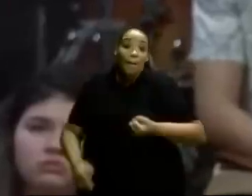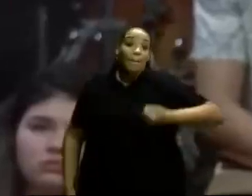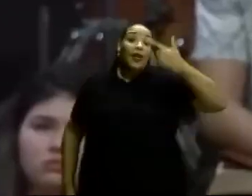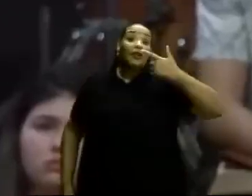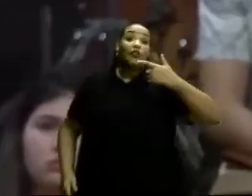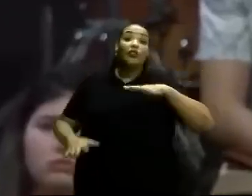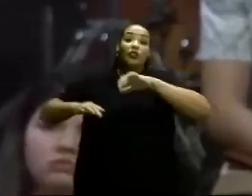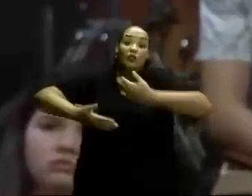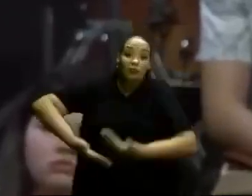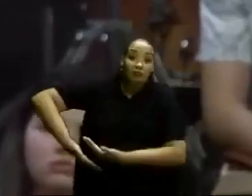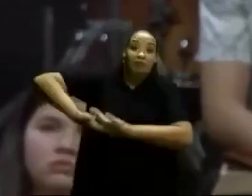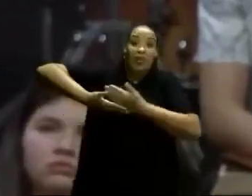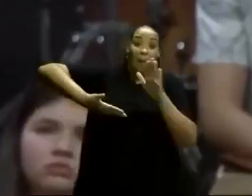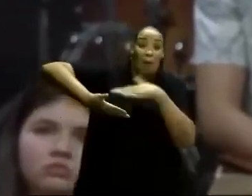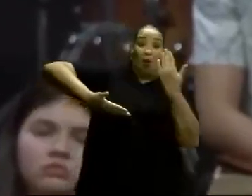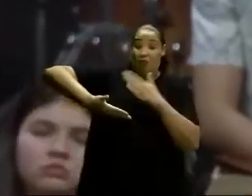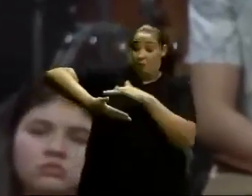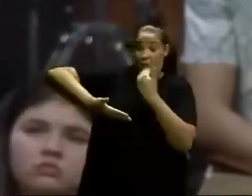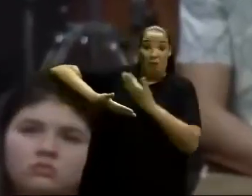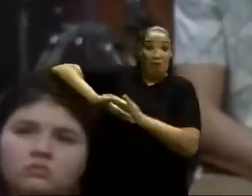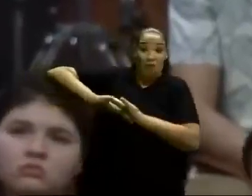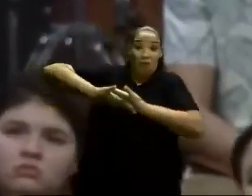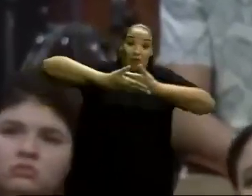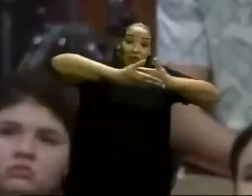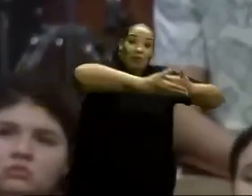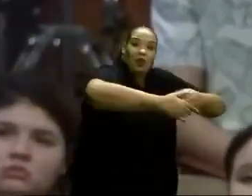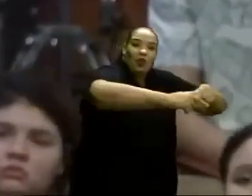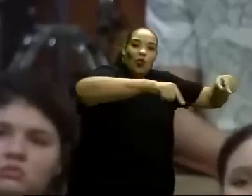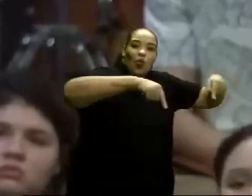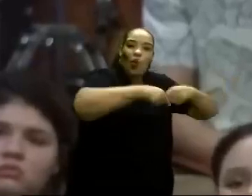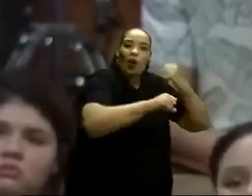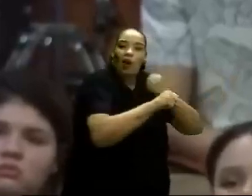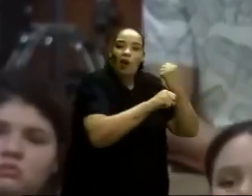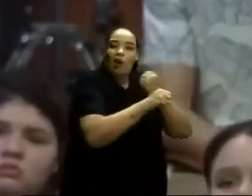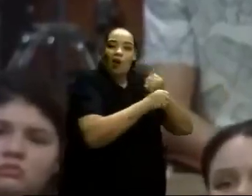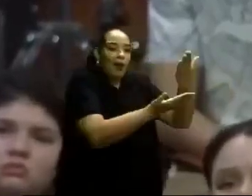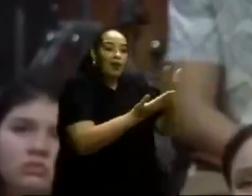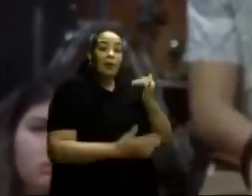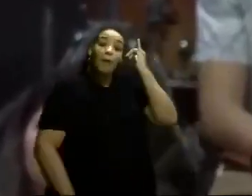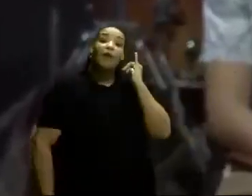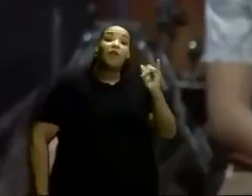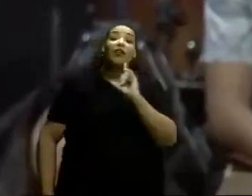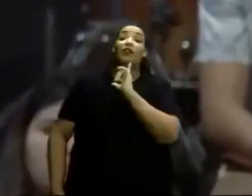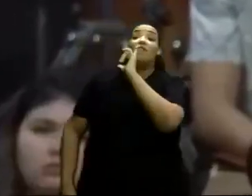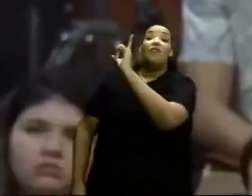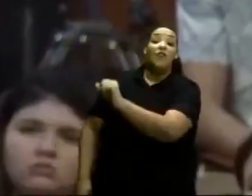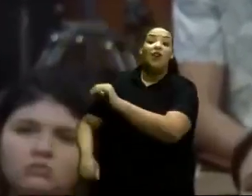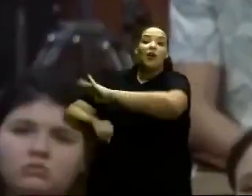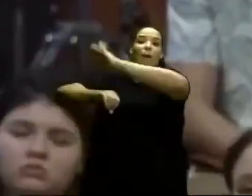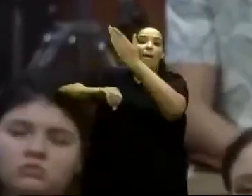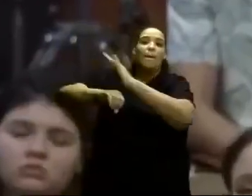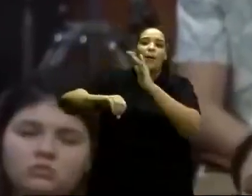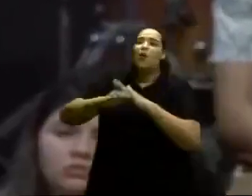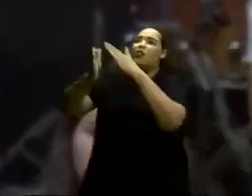pega o menino do colo, depois que ele vem a óbito, coloca no quarto que ela havia construído para receber esse profeta, vai no Carmelo e começa a revogar